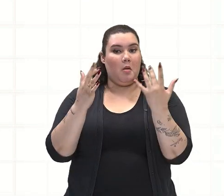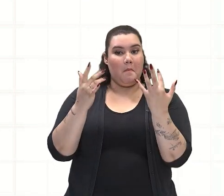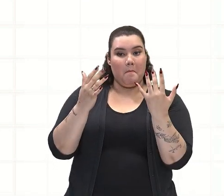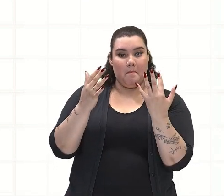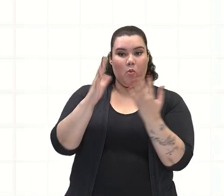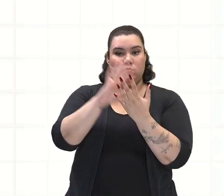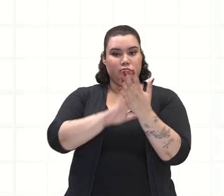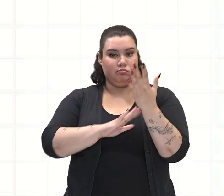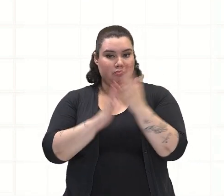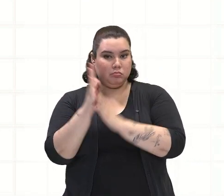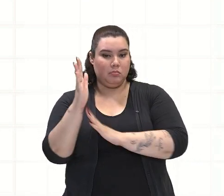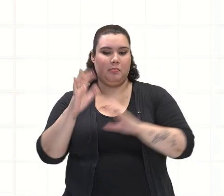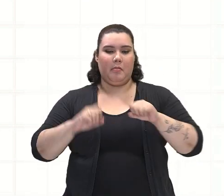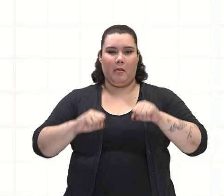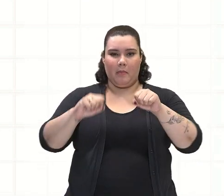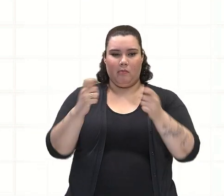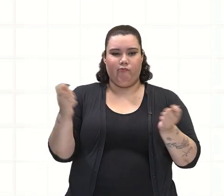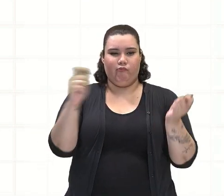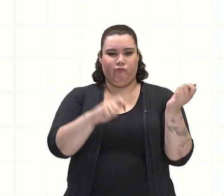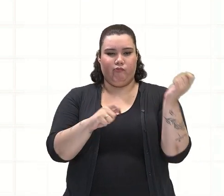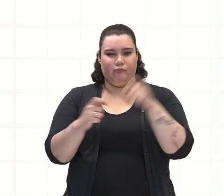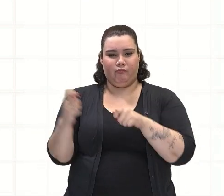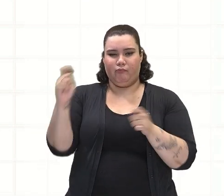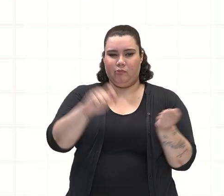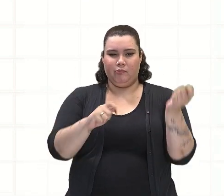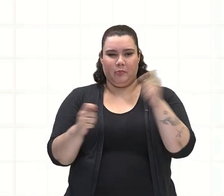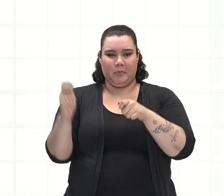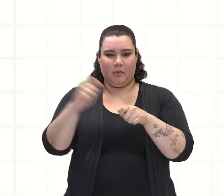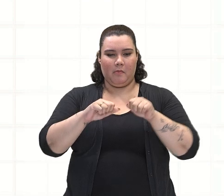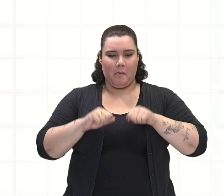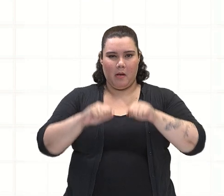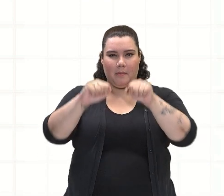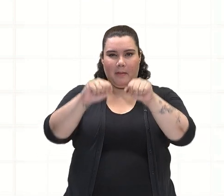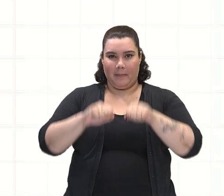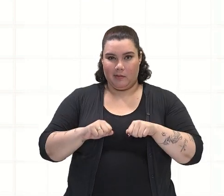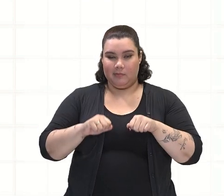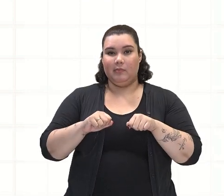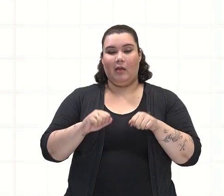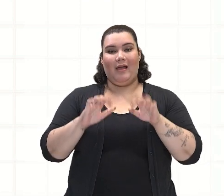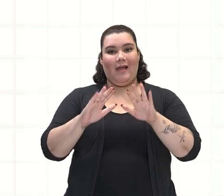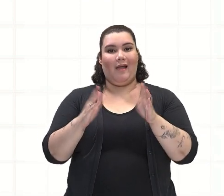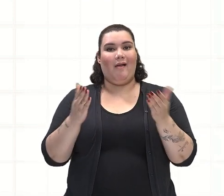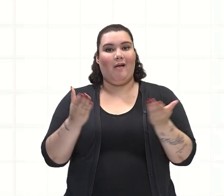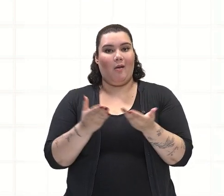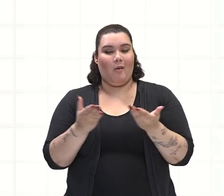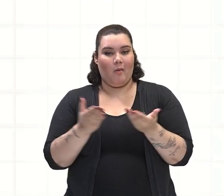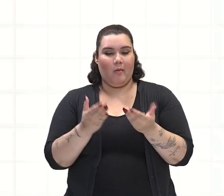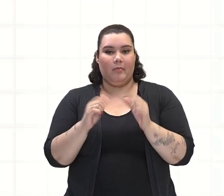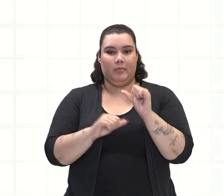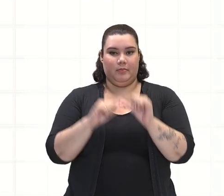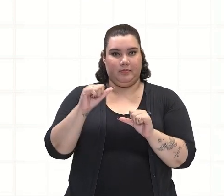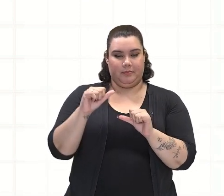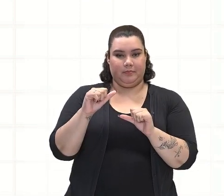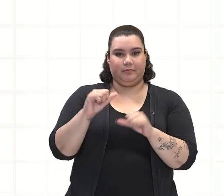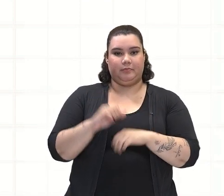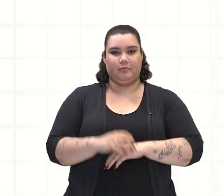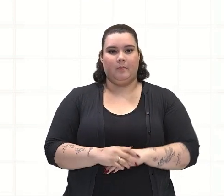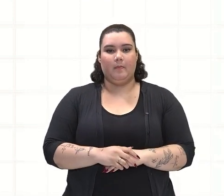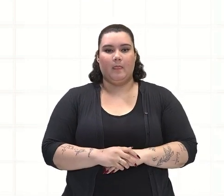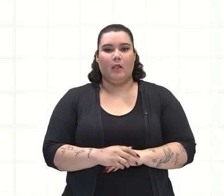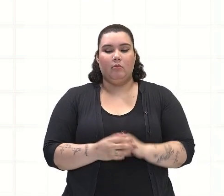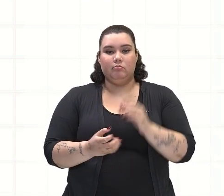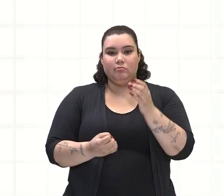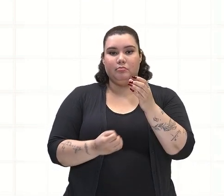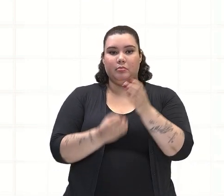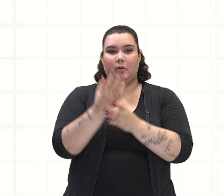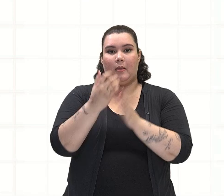pessoas que movimentavam e juntavam esses fios a fio para formar um tecido. Agora, nós vamos ter o surgimento da primeira